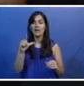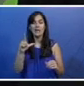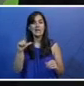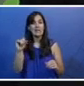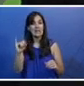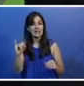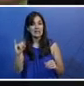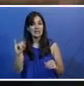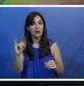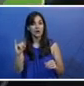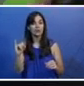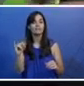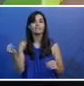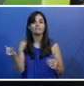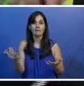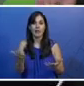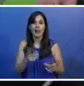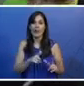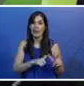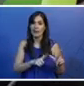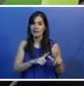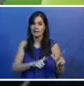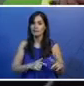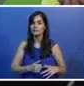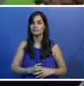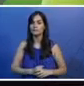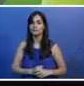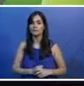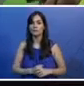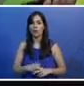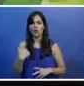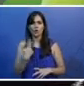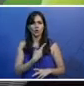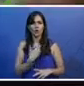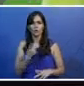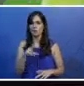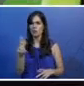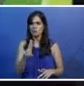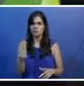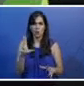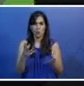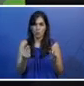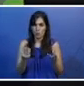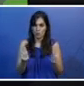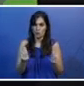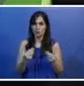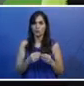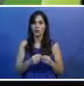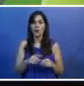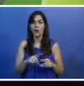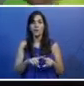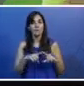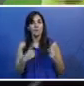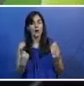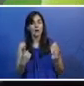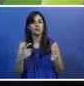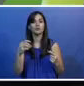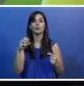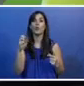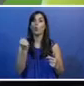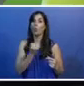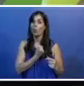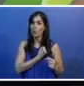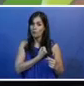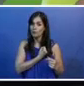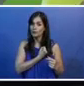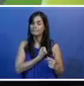Geralmente, saber que a parte literal a gente não costuma usar muito. Mas os coeficientes, a